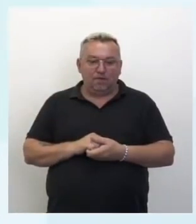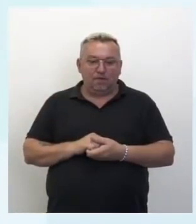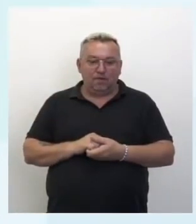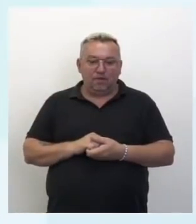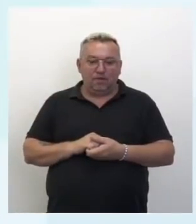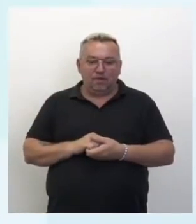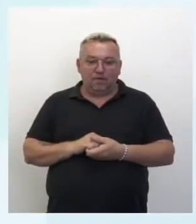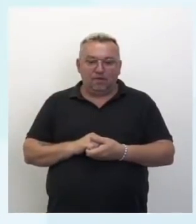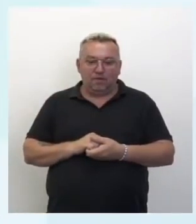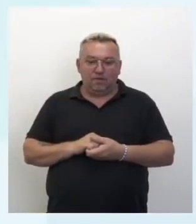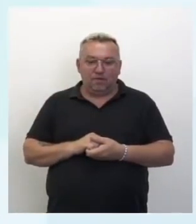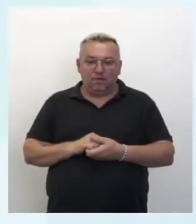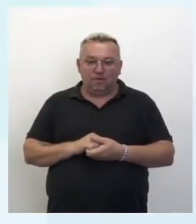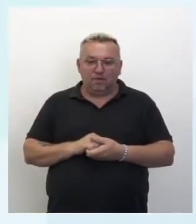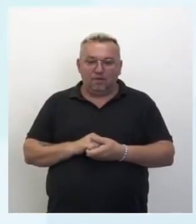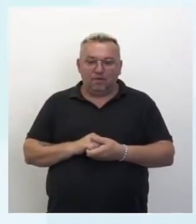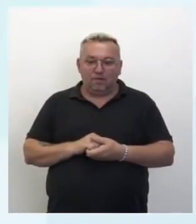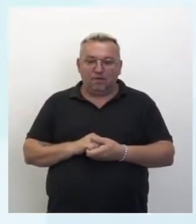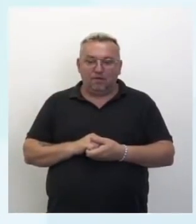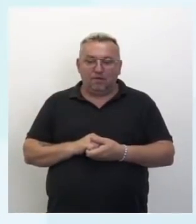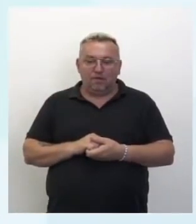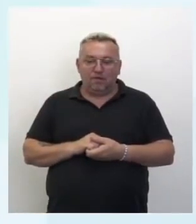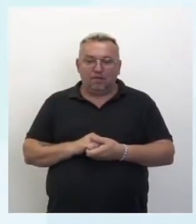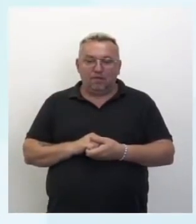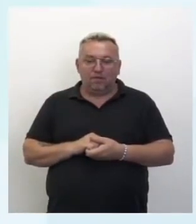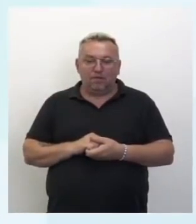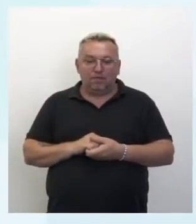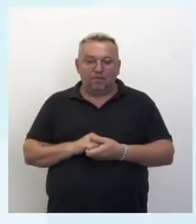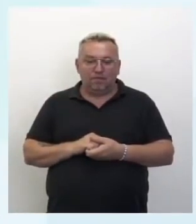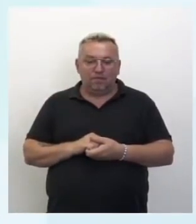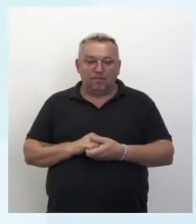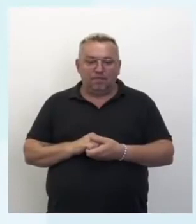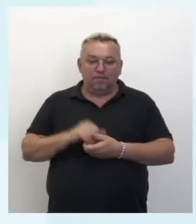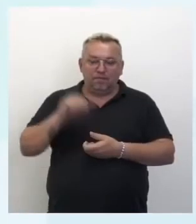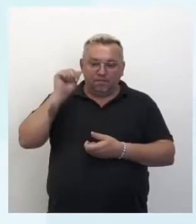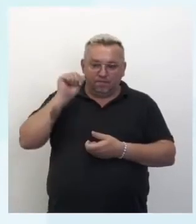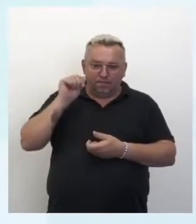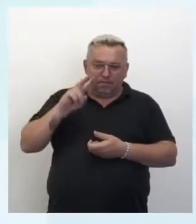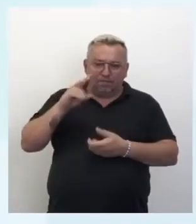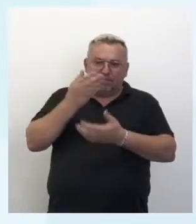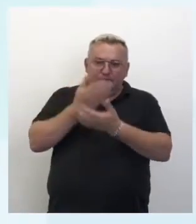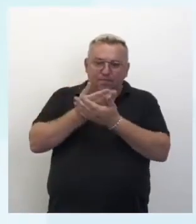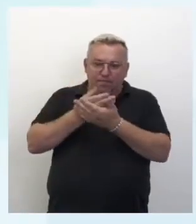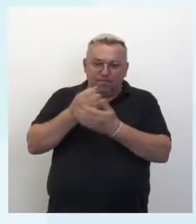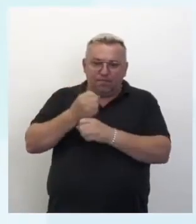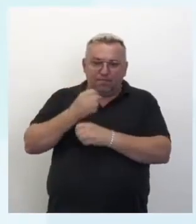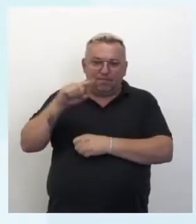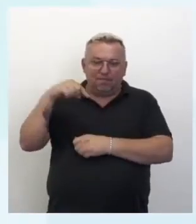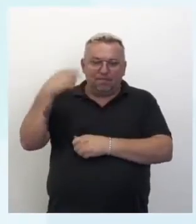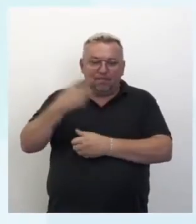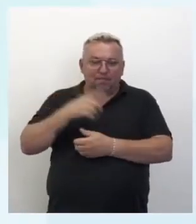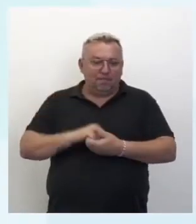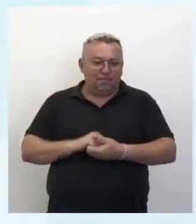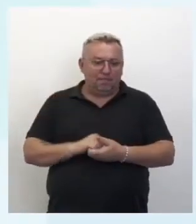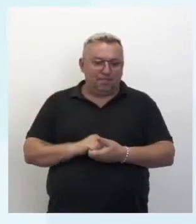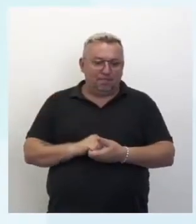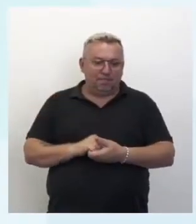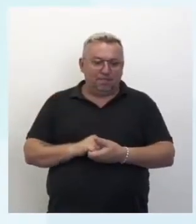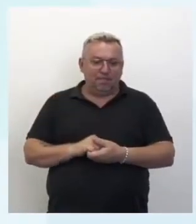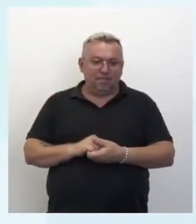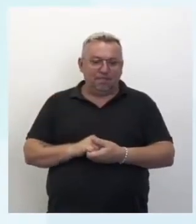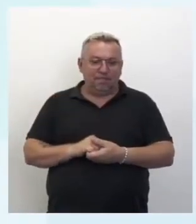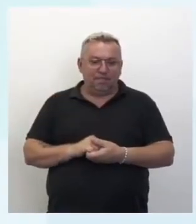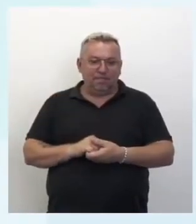month. Travel next month, ok. Agora, ela vai estudar no ano que vem. She's going to study next